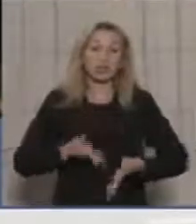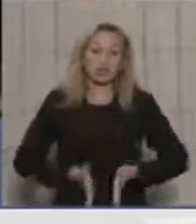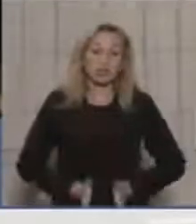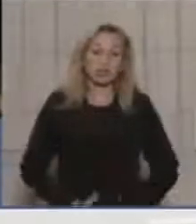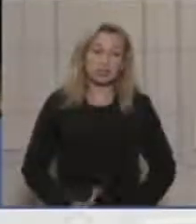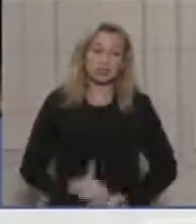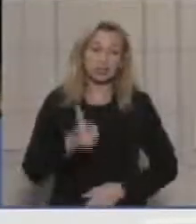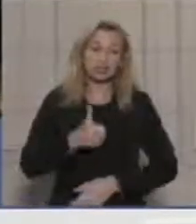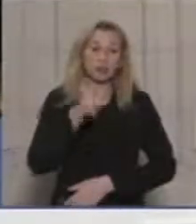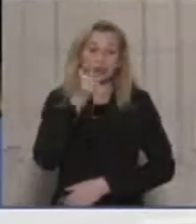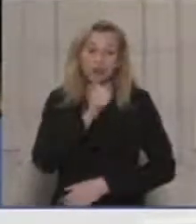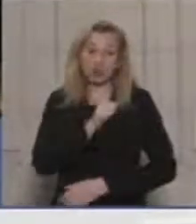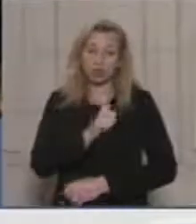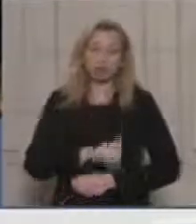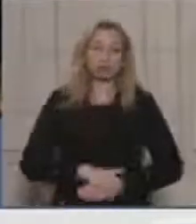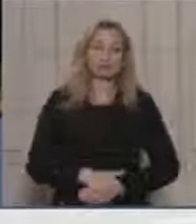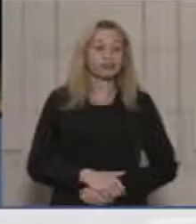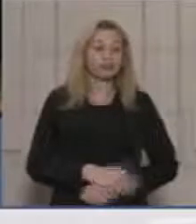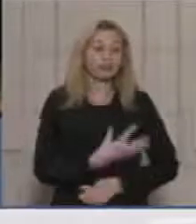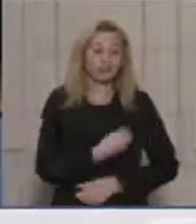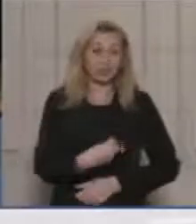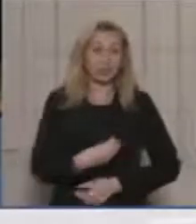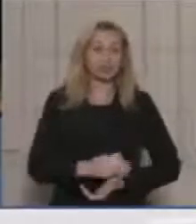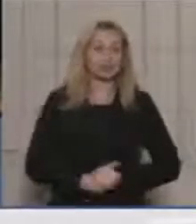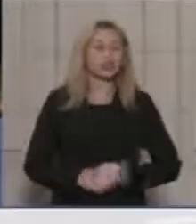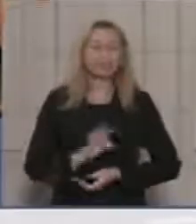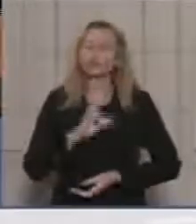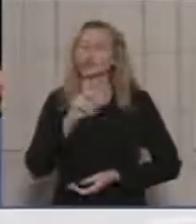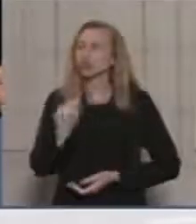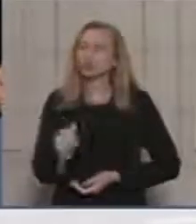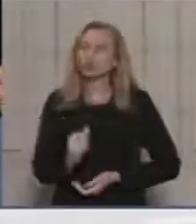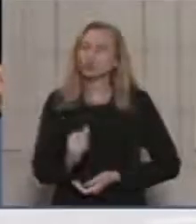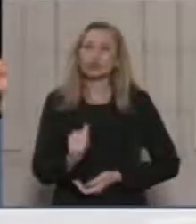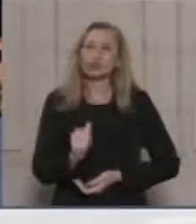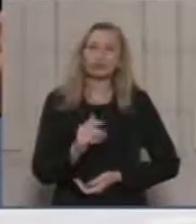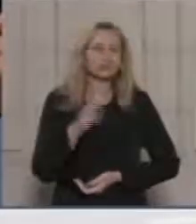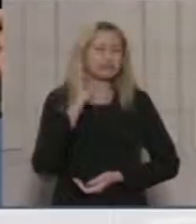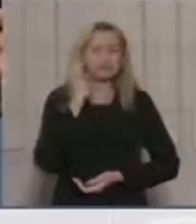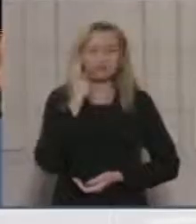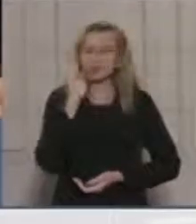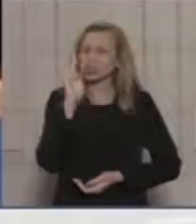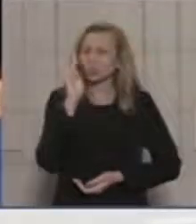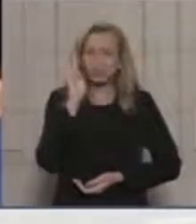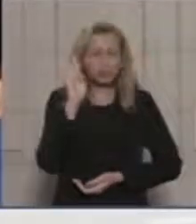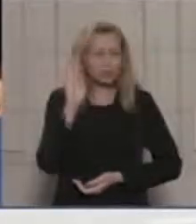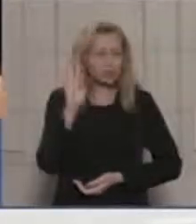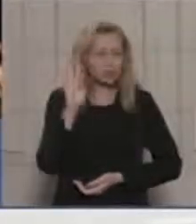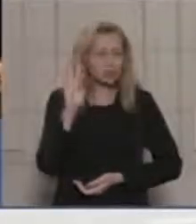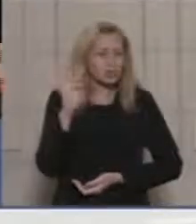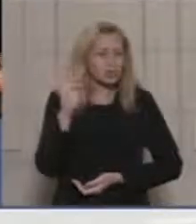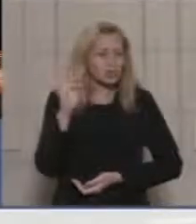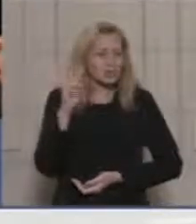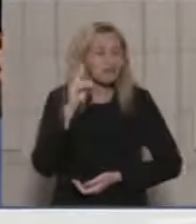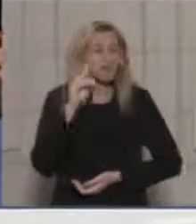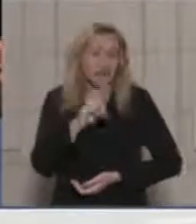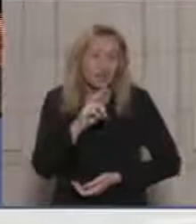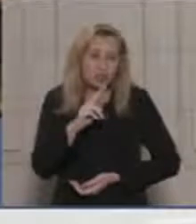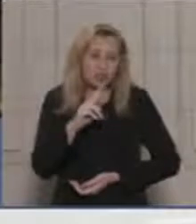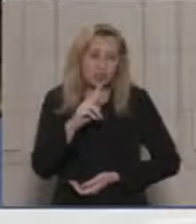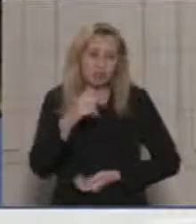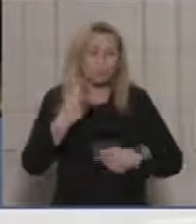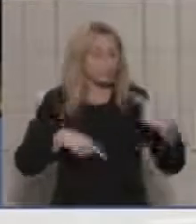Então, tudo aquilo que a gente jamais imaginou ouvir de um político, um